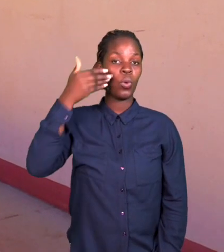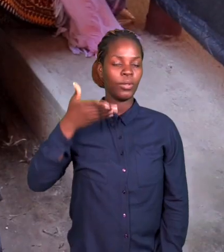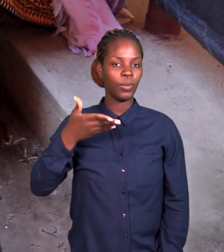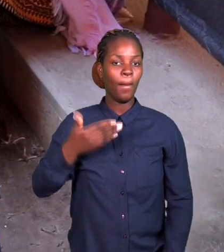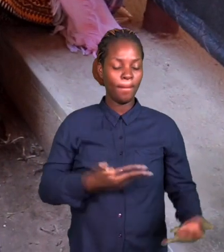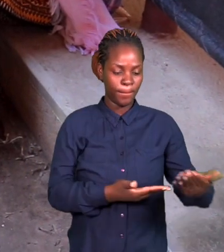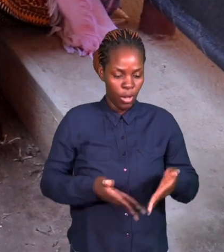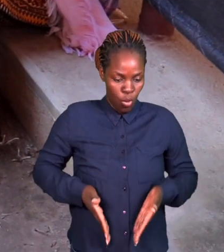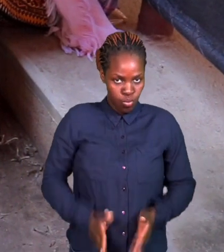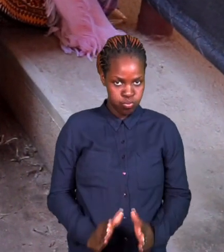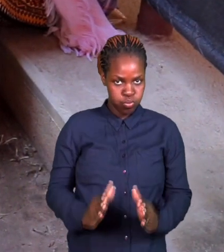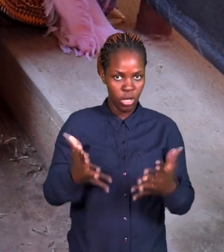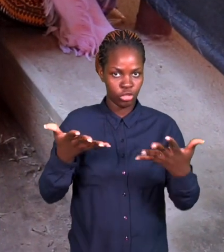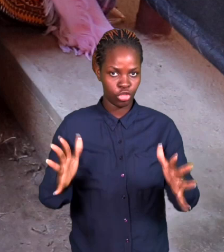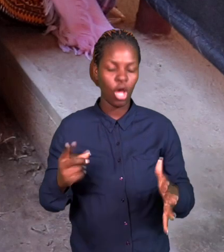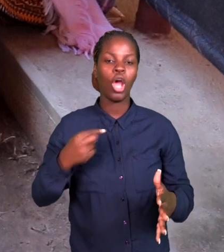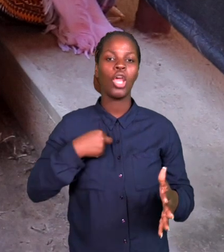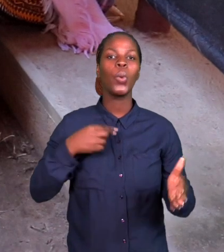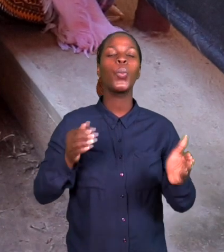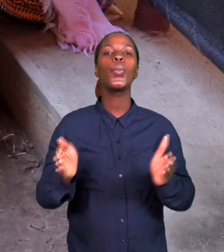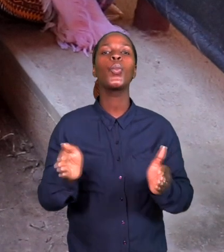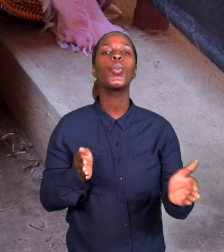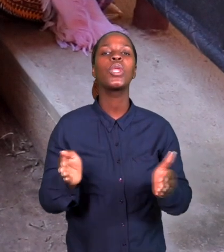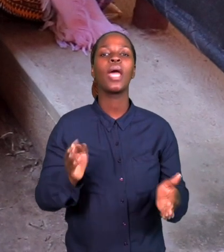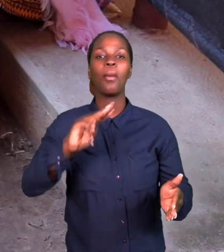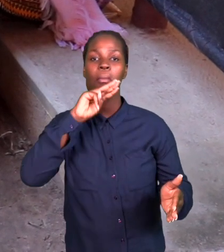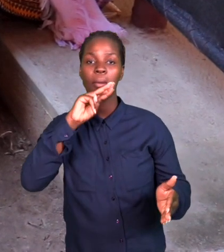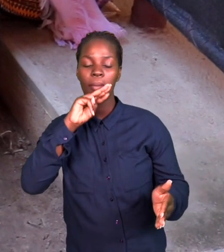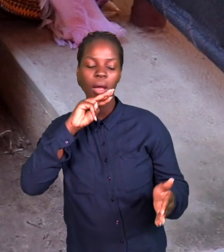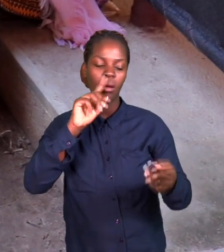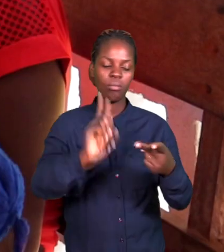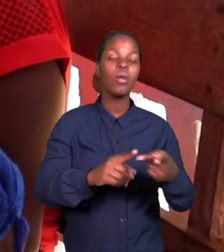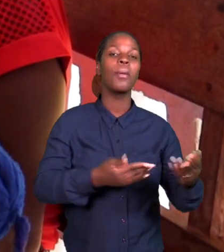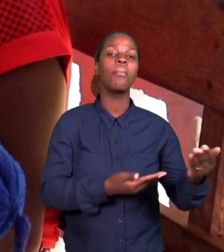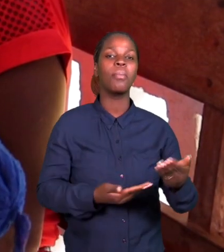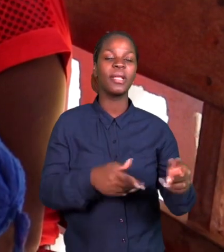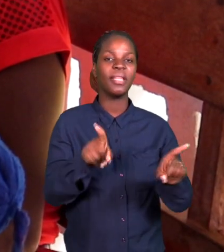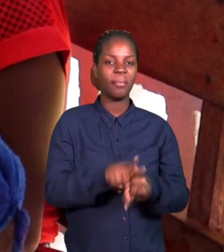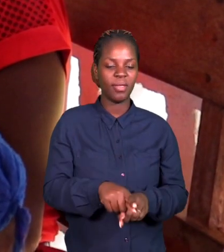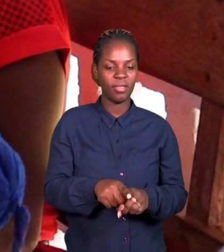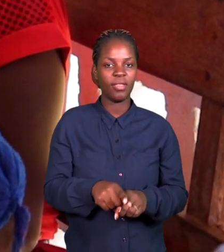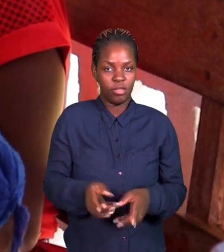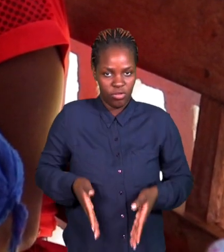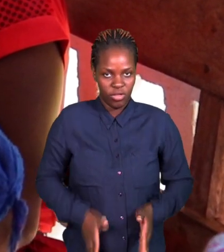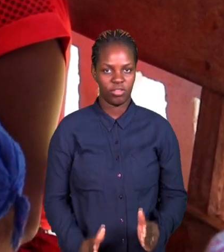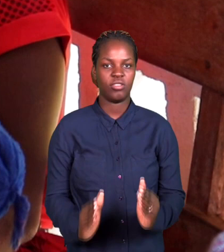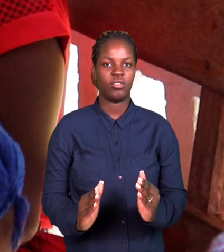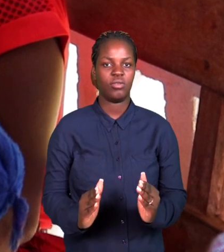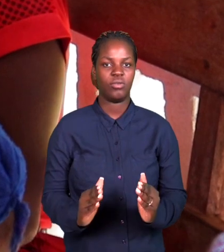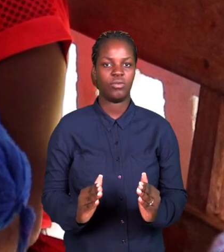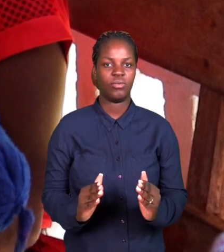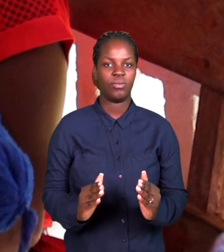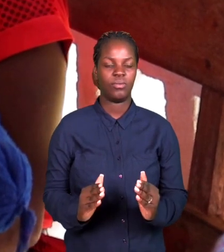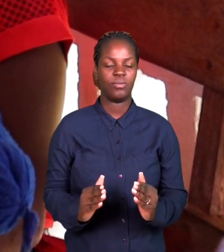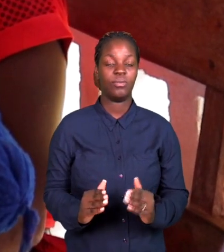de pós-parto. Cuido das mães puérperas e os seus bebês que são recém-nascidos,